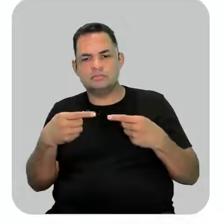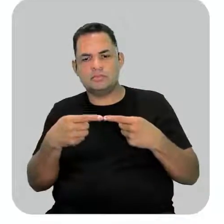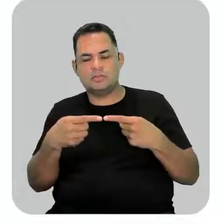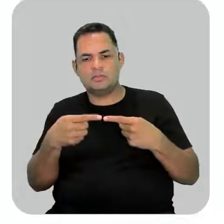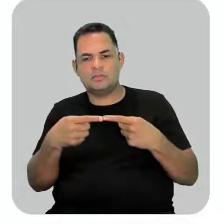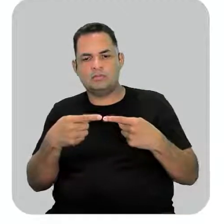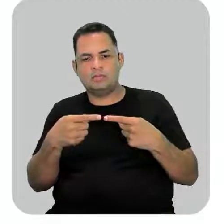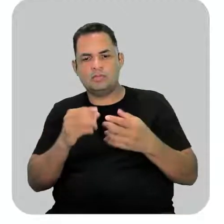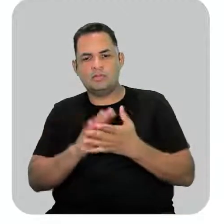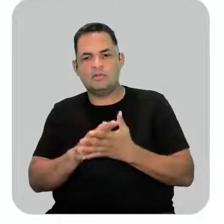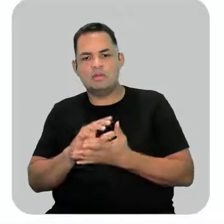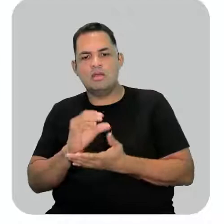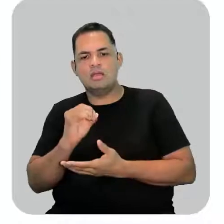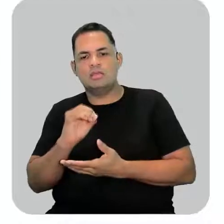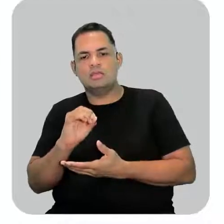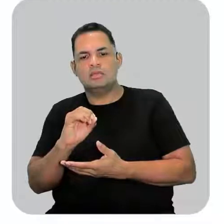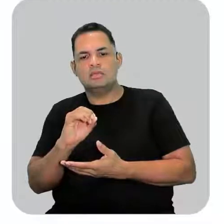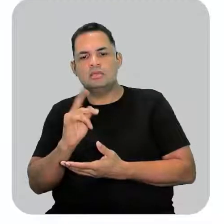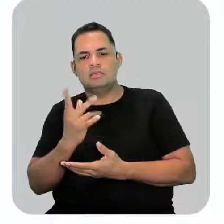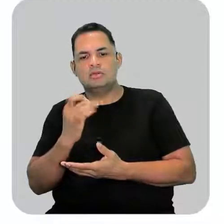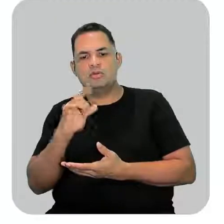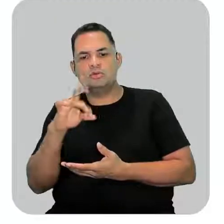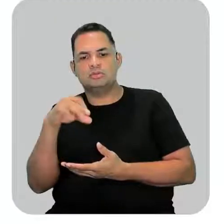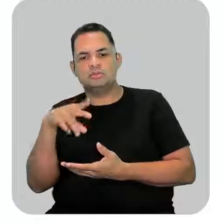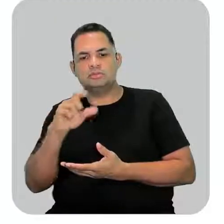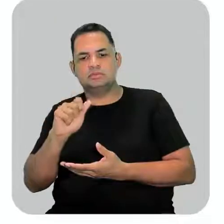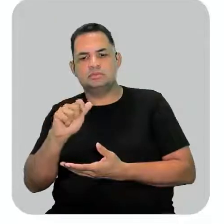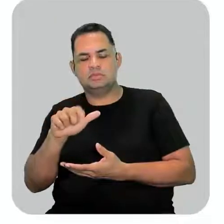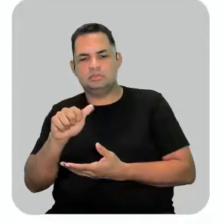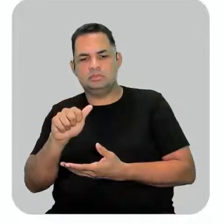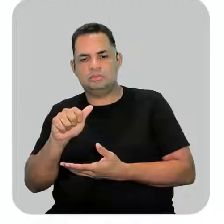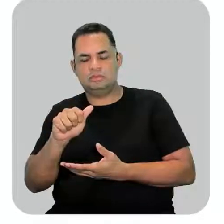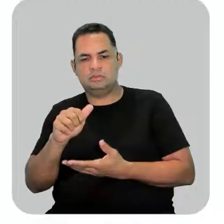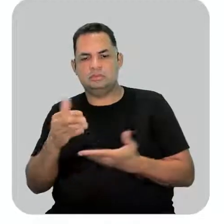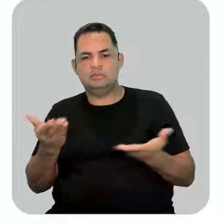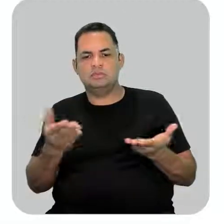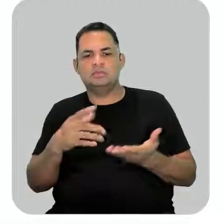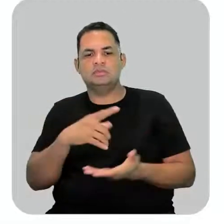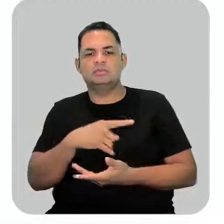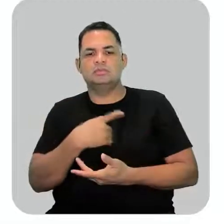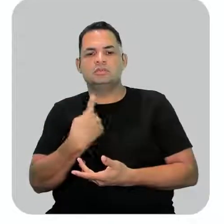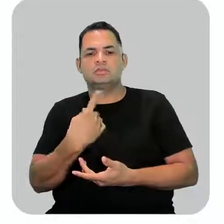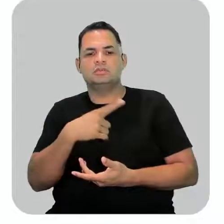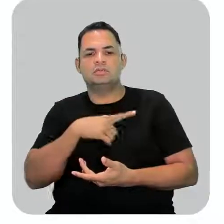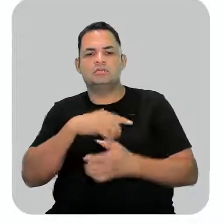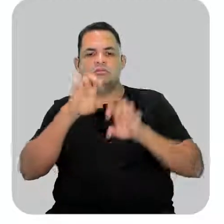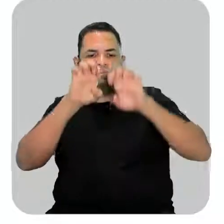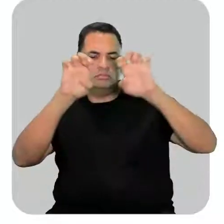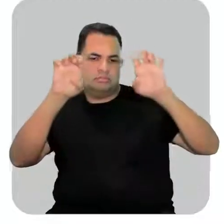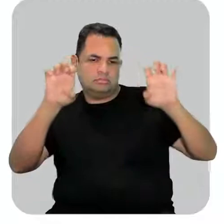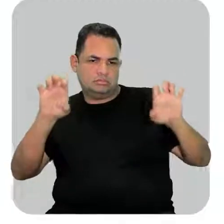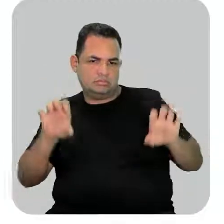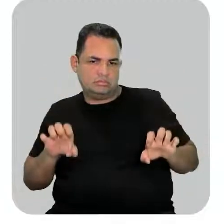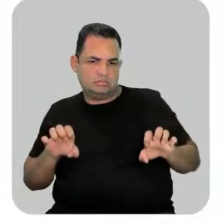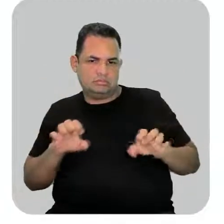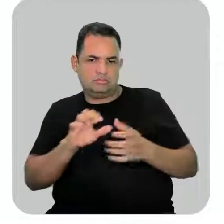a hidroxila, que é um 2, tá, pessoal? Que é um 2. E aí nós temos a estrutura do